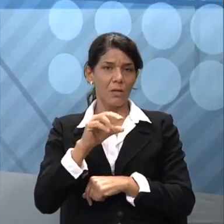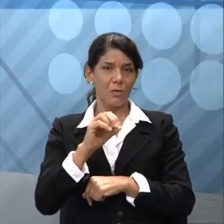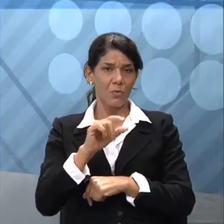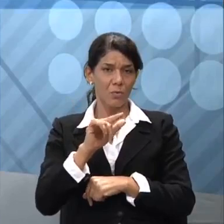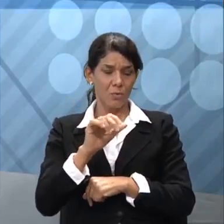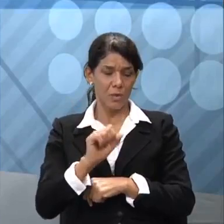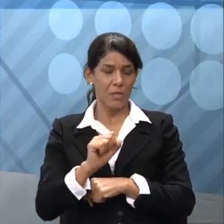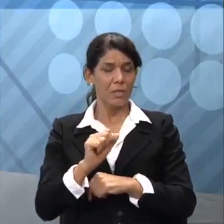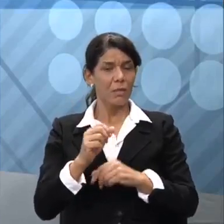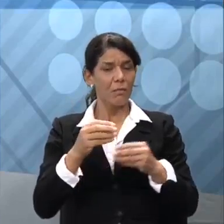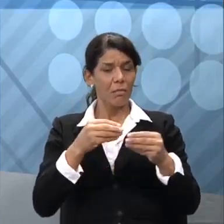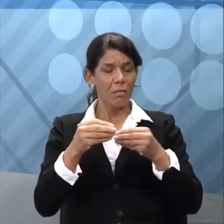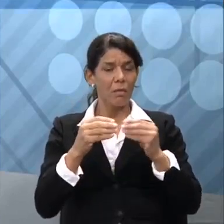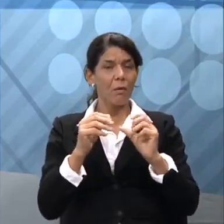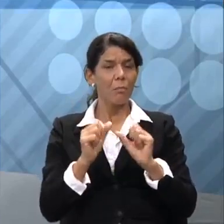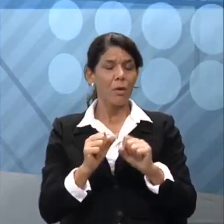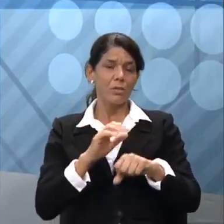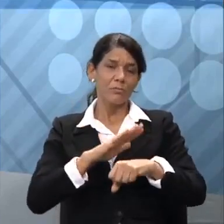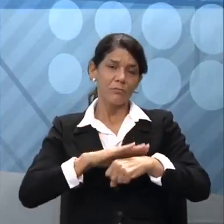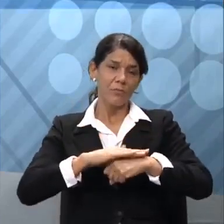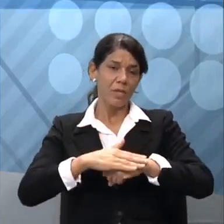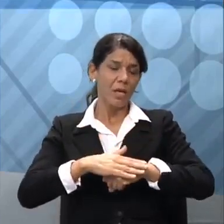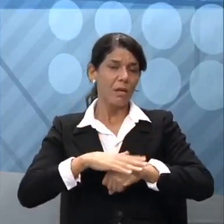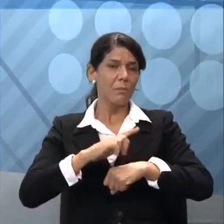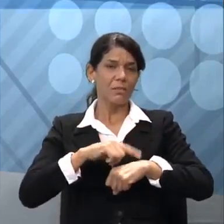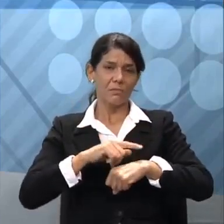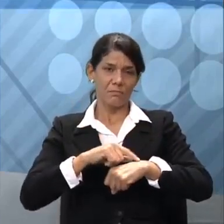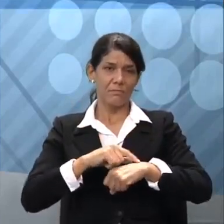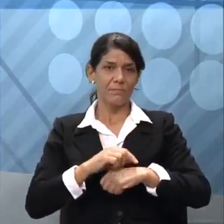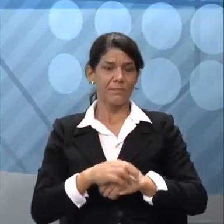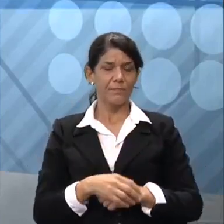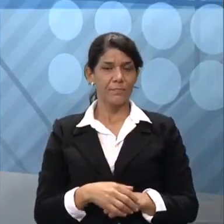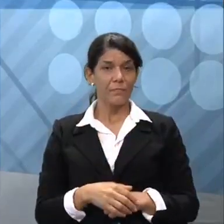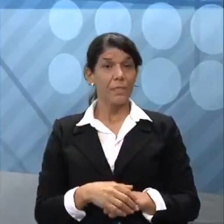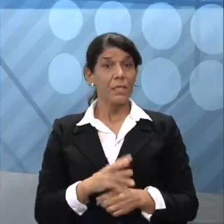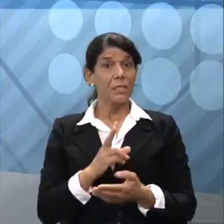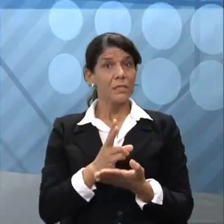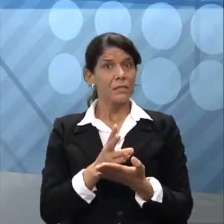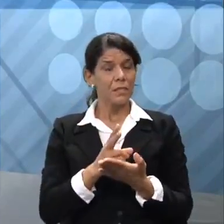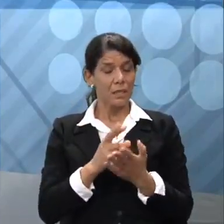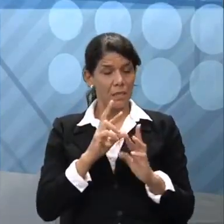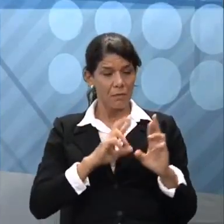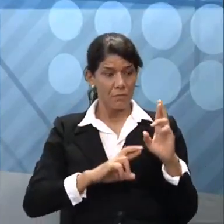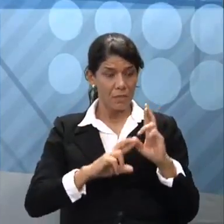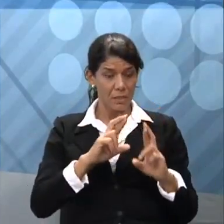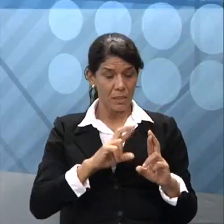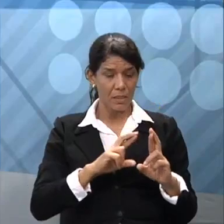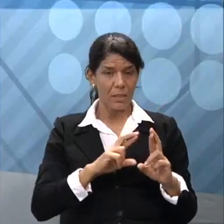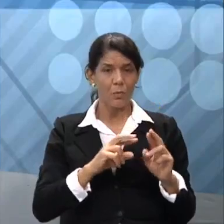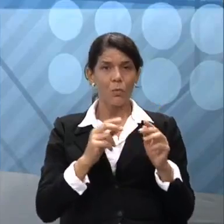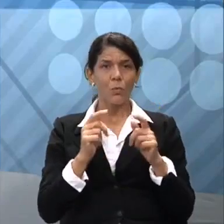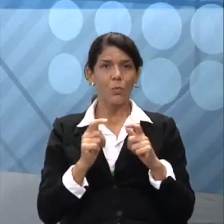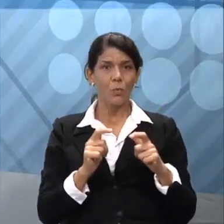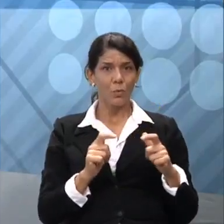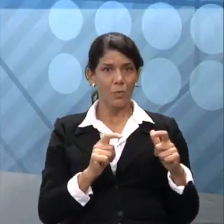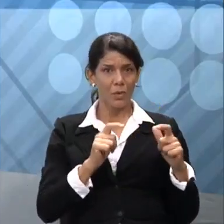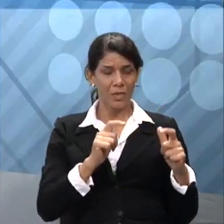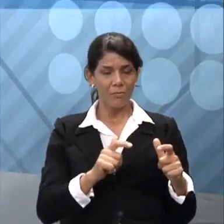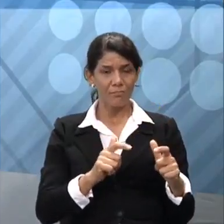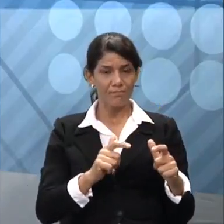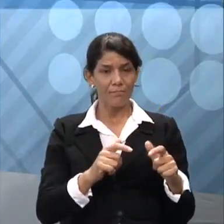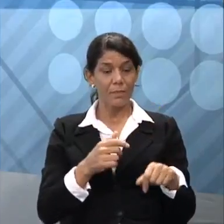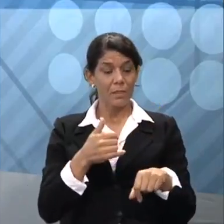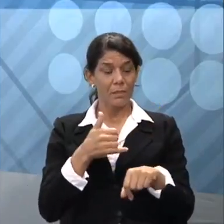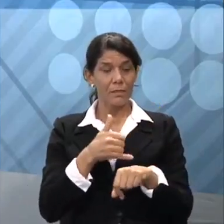bastante flexível, portanto pode ficar por mais tempo. Sempre devemos avaliar a localidade da inserção